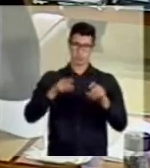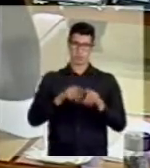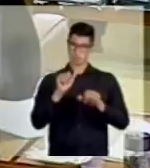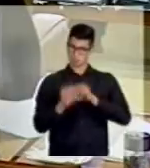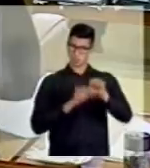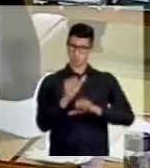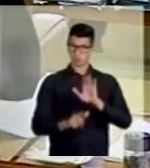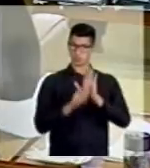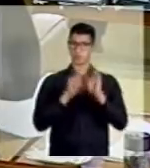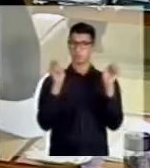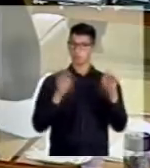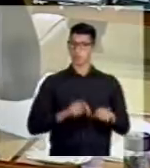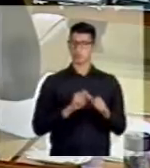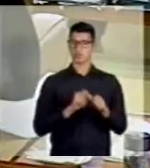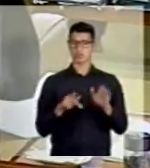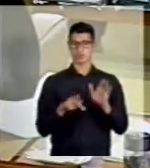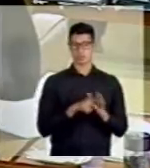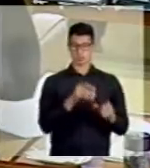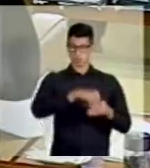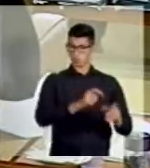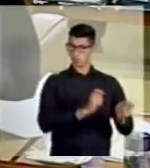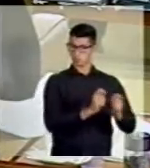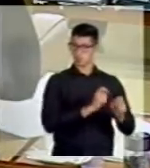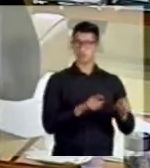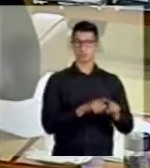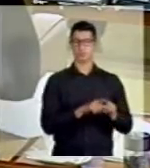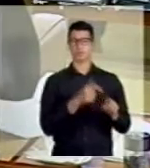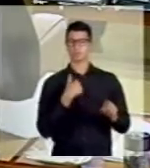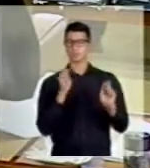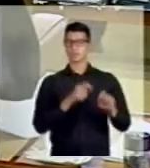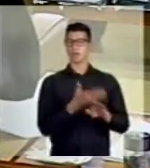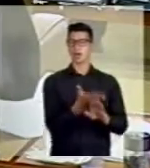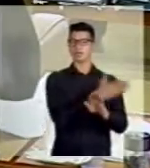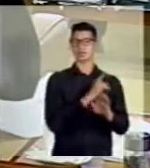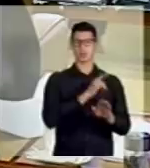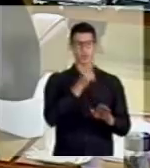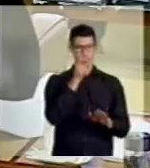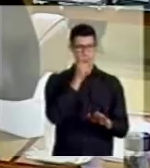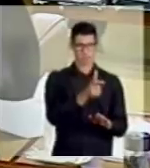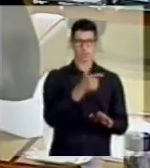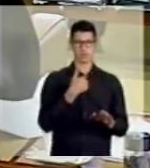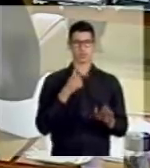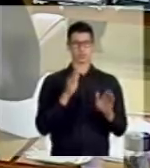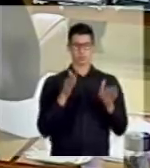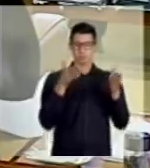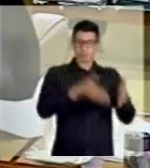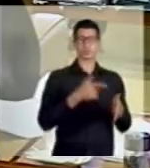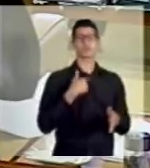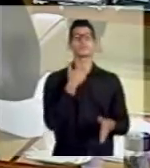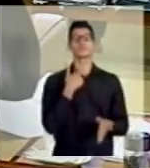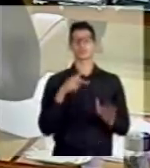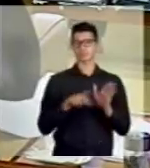registro civil pode ser feita na via administrativa e pressupõe a autodeclaração do interessado, que se manifesta sobre o gênero com